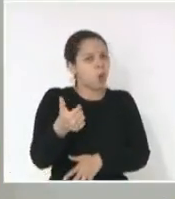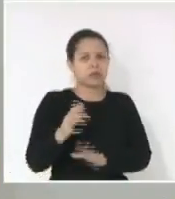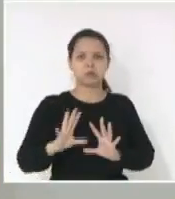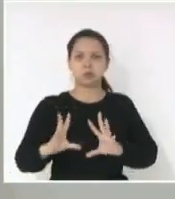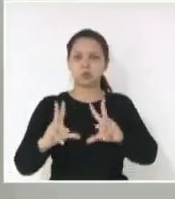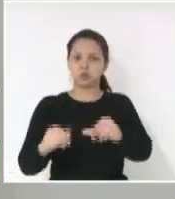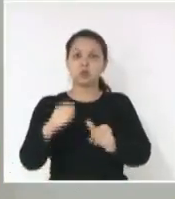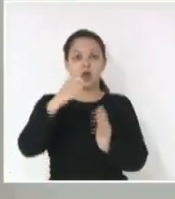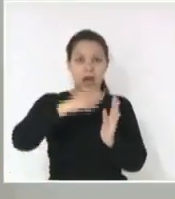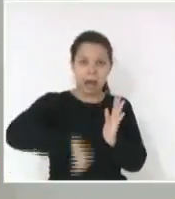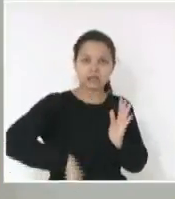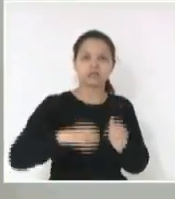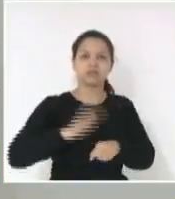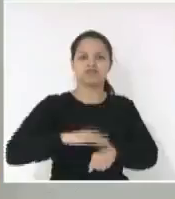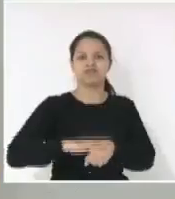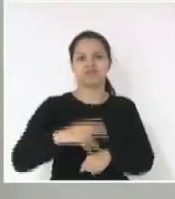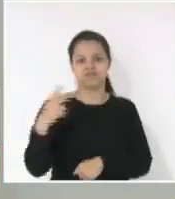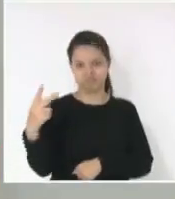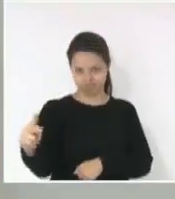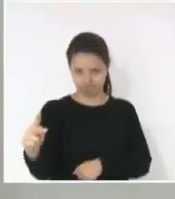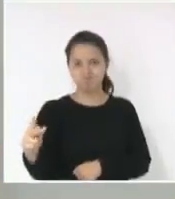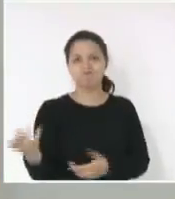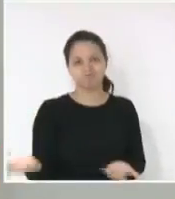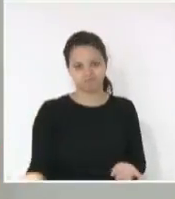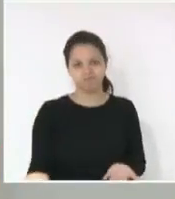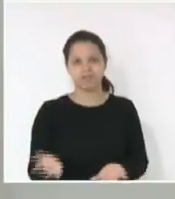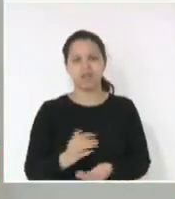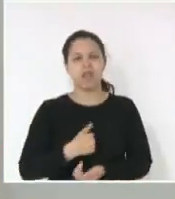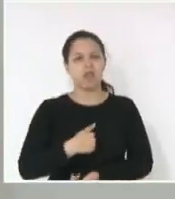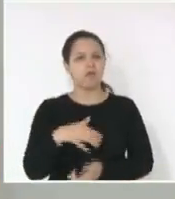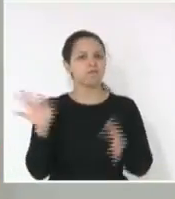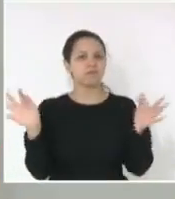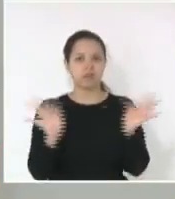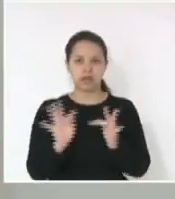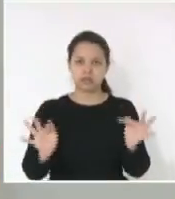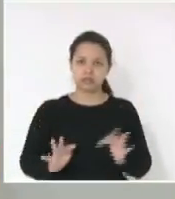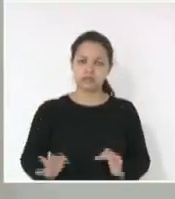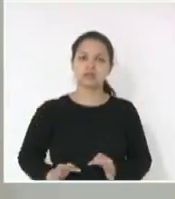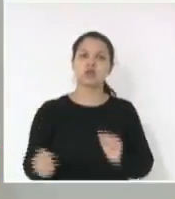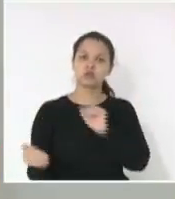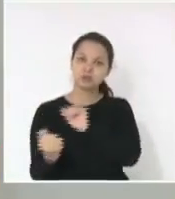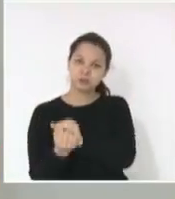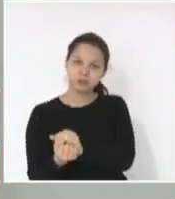assinado por Vossa Excelência. Eu tinha a felicidade, tive de estar lá